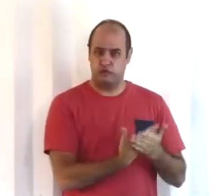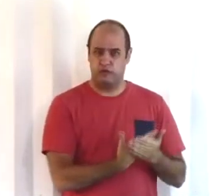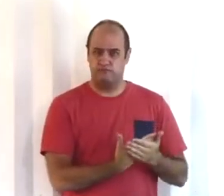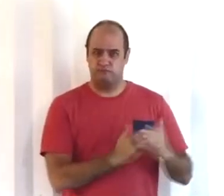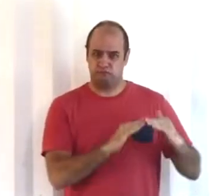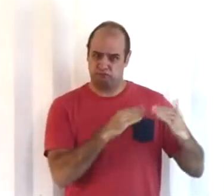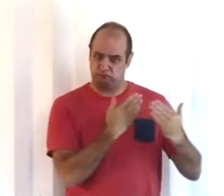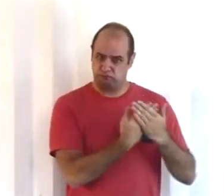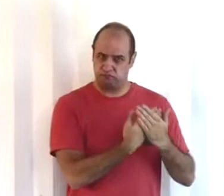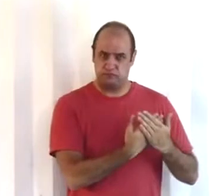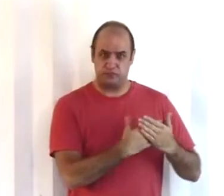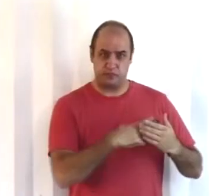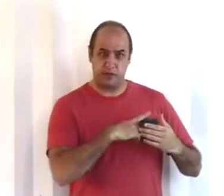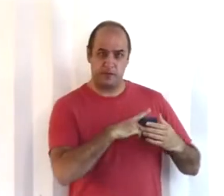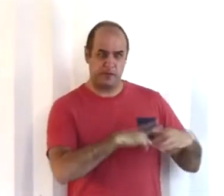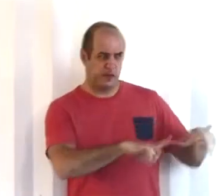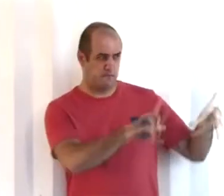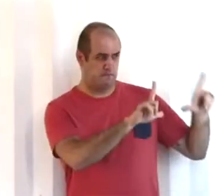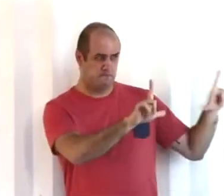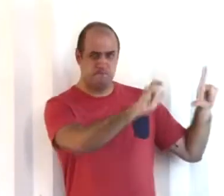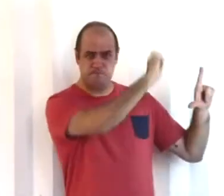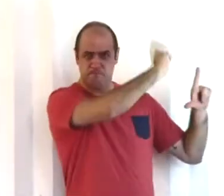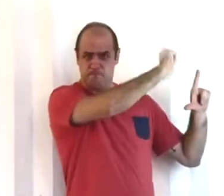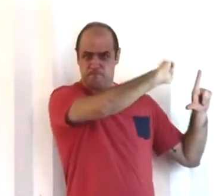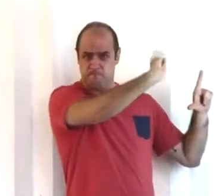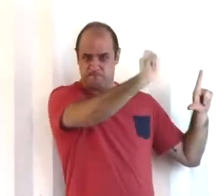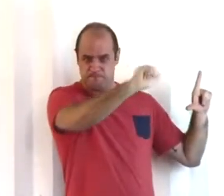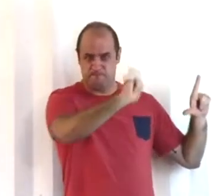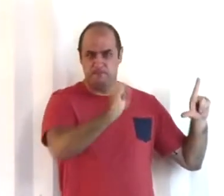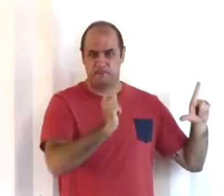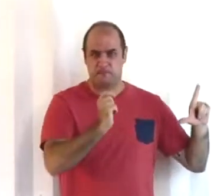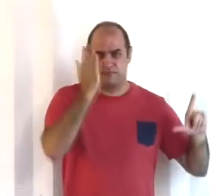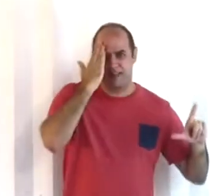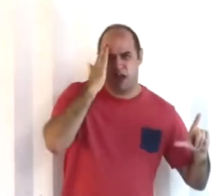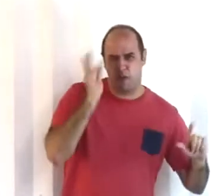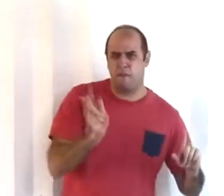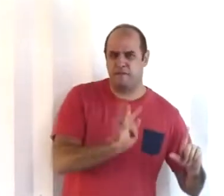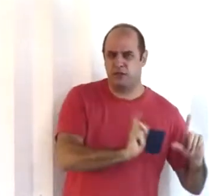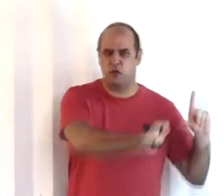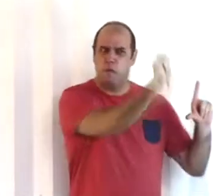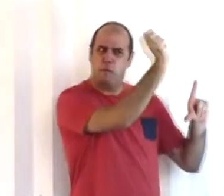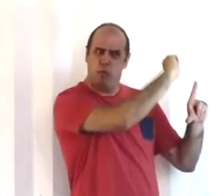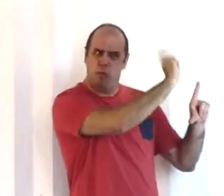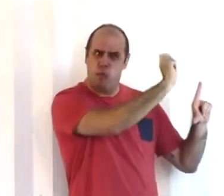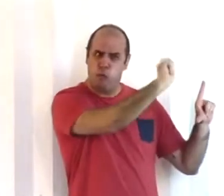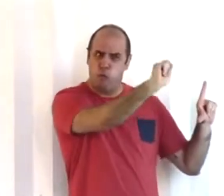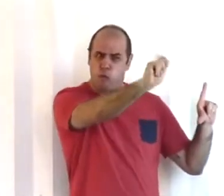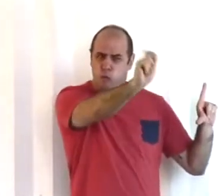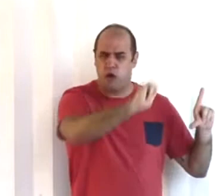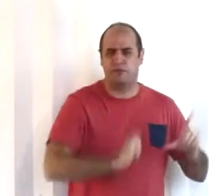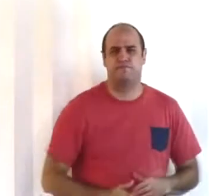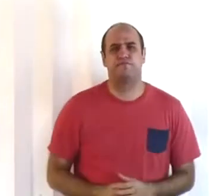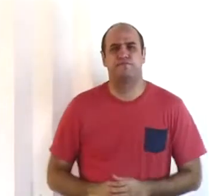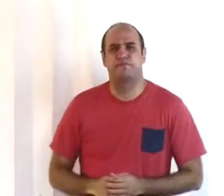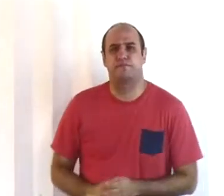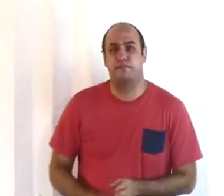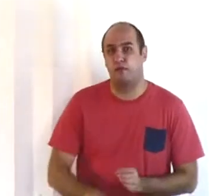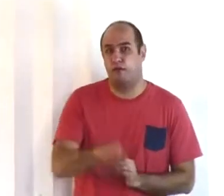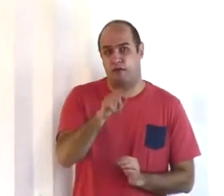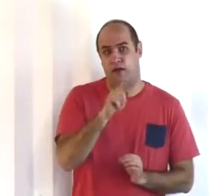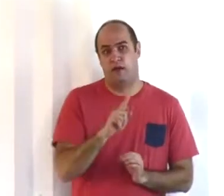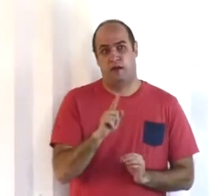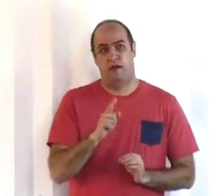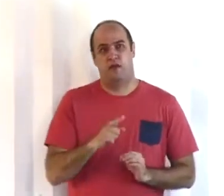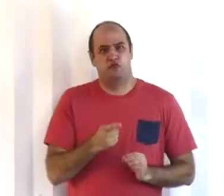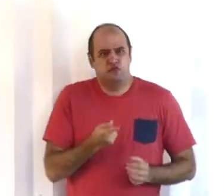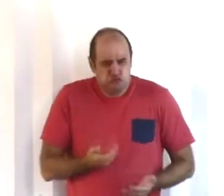e tem aquele quadro que a professora ou que o professor sempre escreve para vocês, né? Mesmo que você esteja no